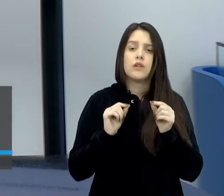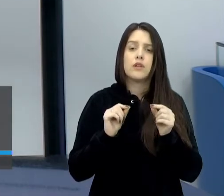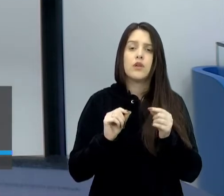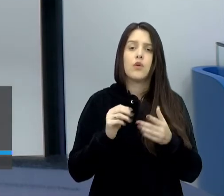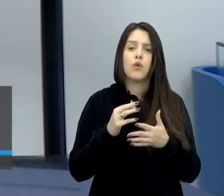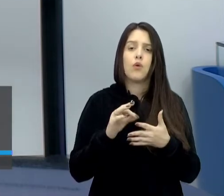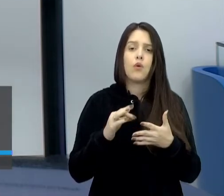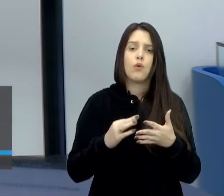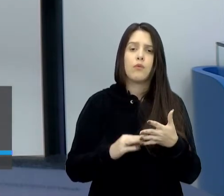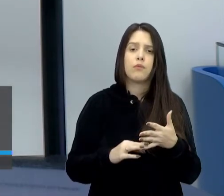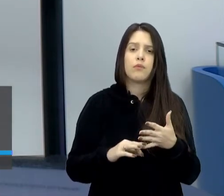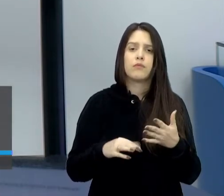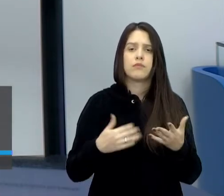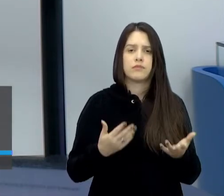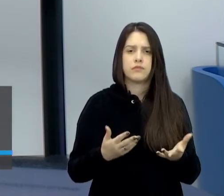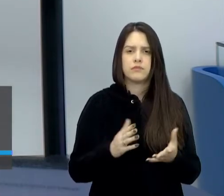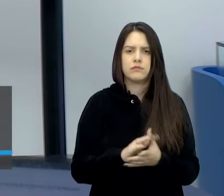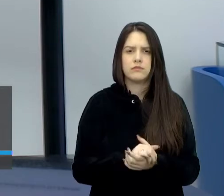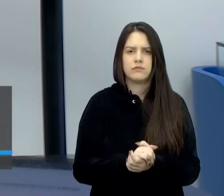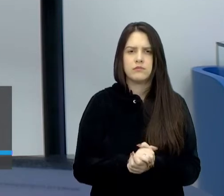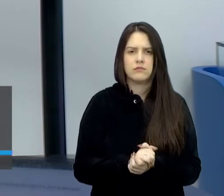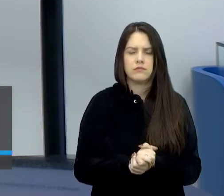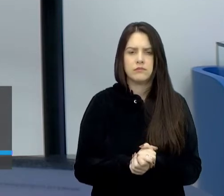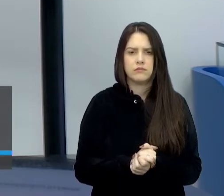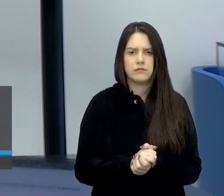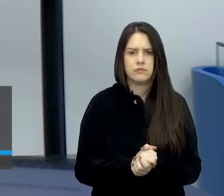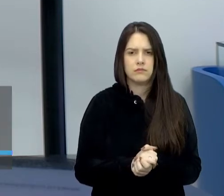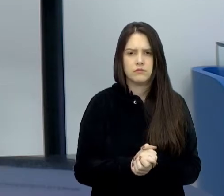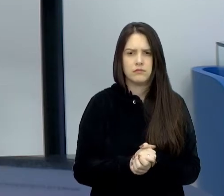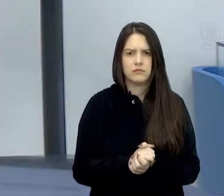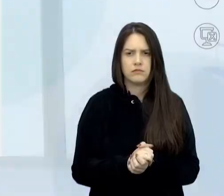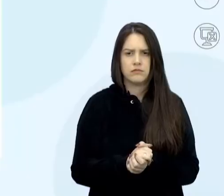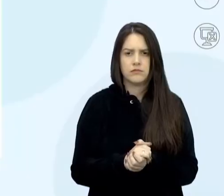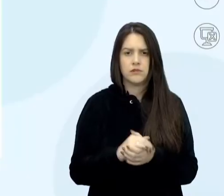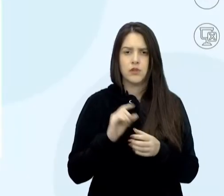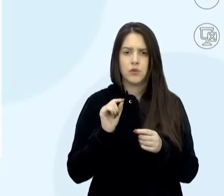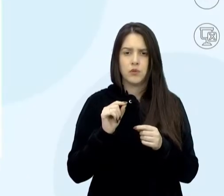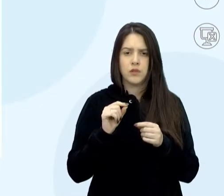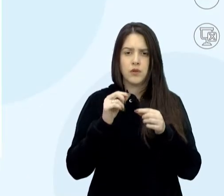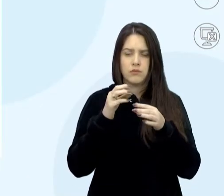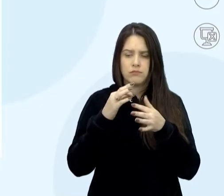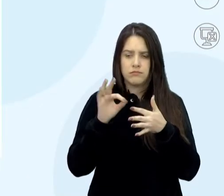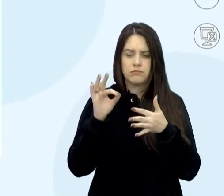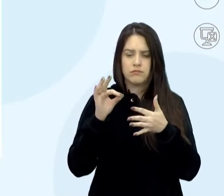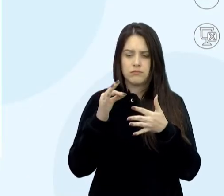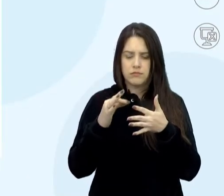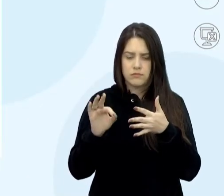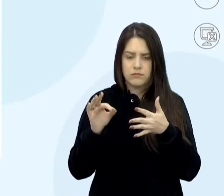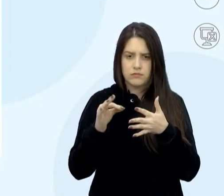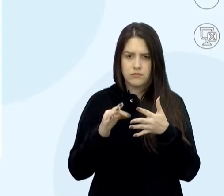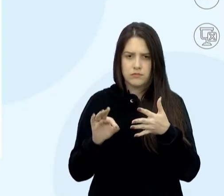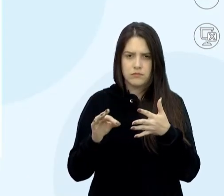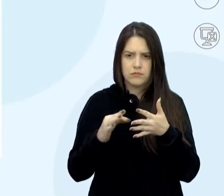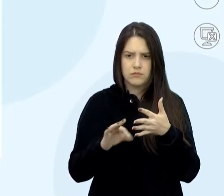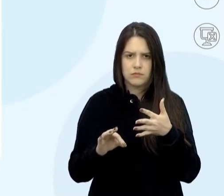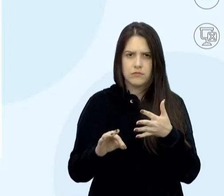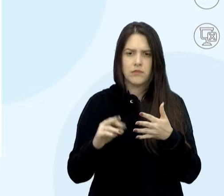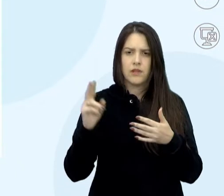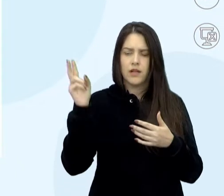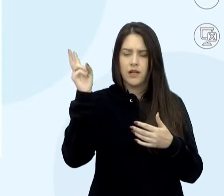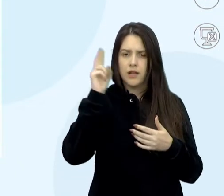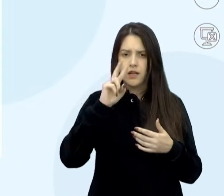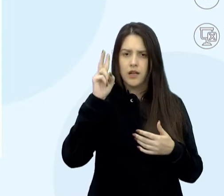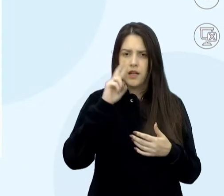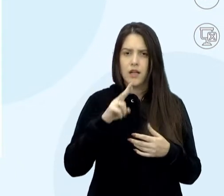conta tá aí nesses 5 itens aí que compõem essa conta. Lembrando que